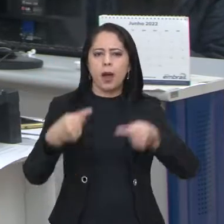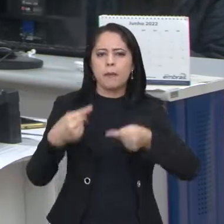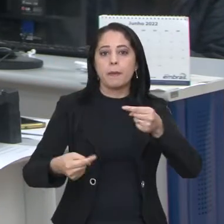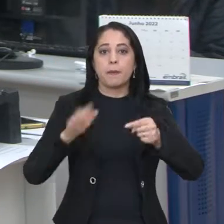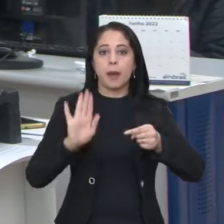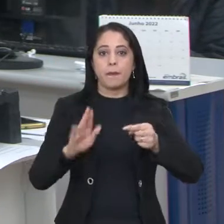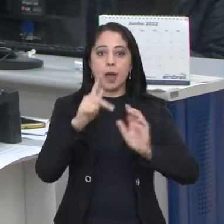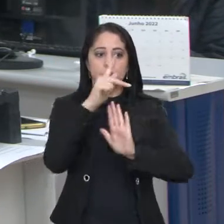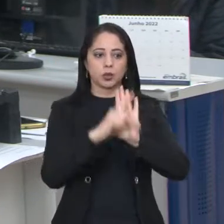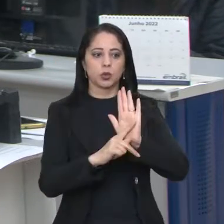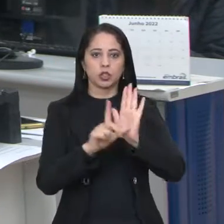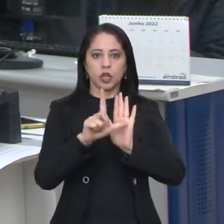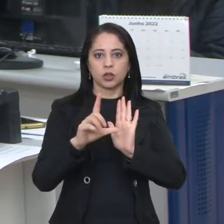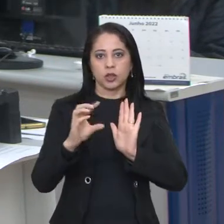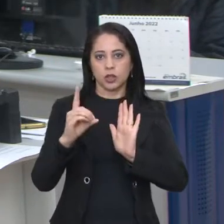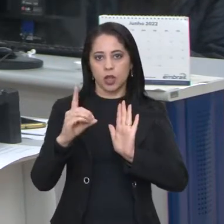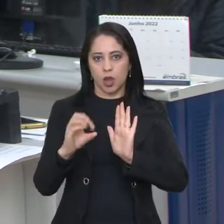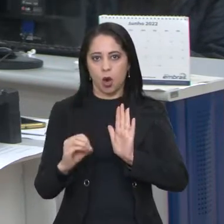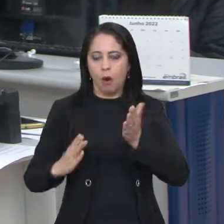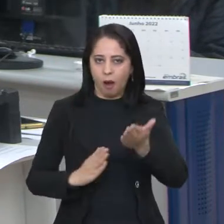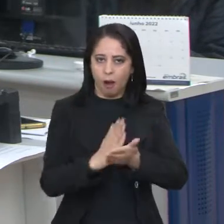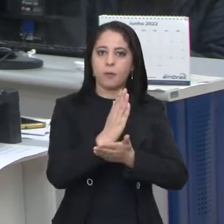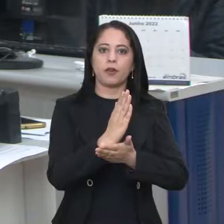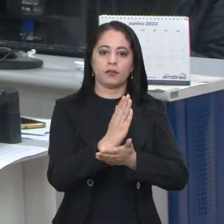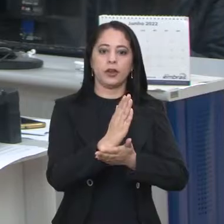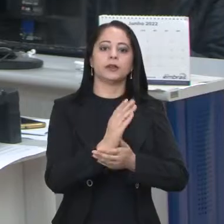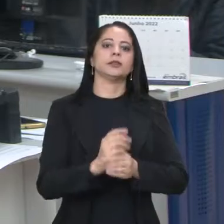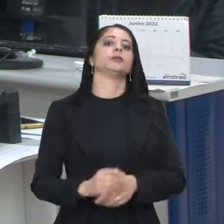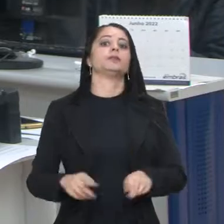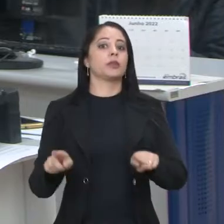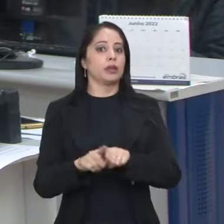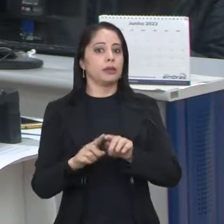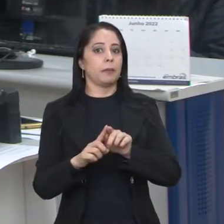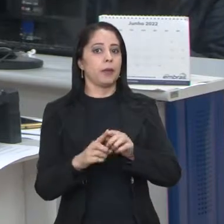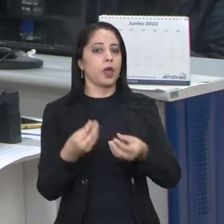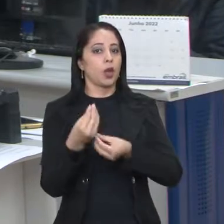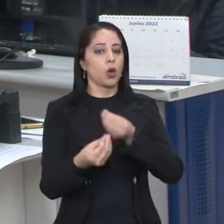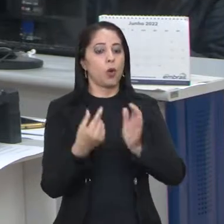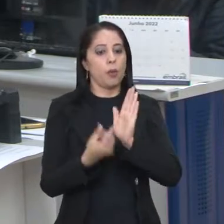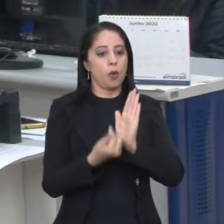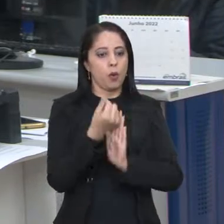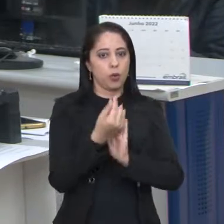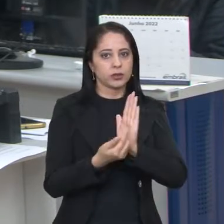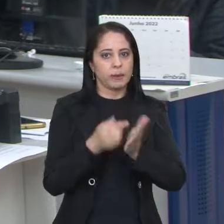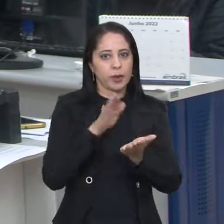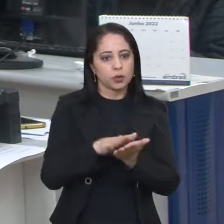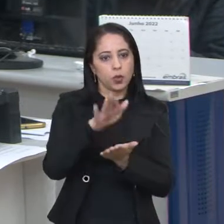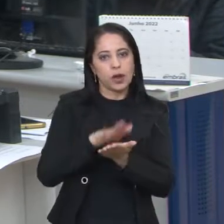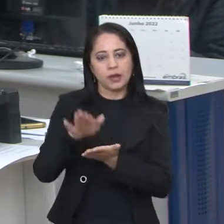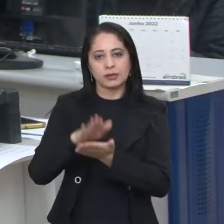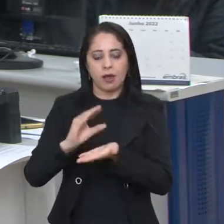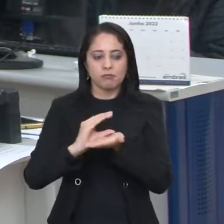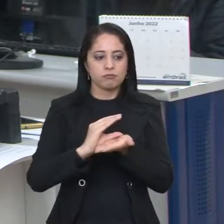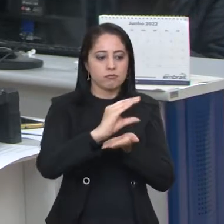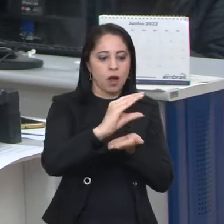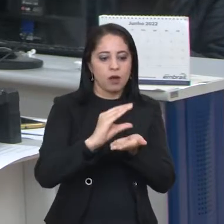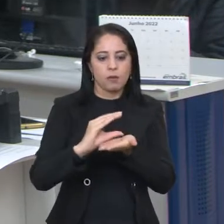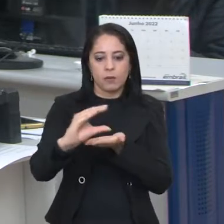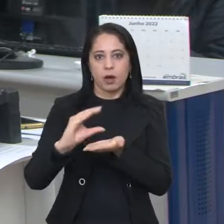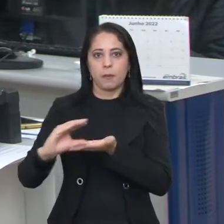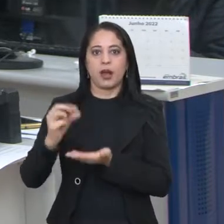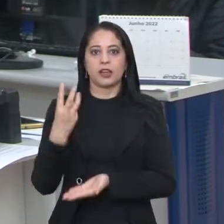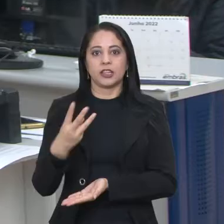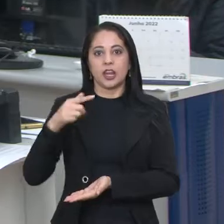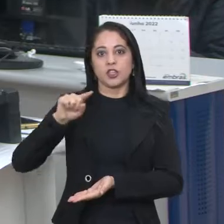vereadores aprovaram o projeto da LDO de 2023, a Lei de Diretrizes Orçamentárias. A matéria prevê um orçamento